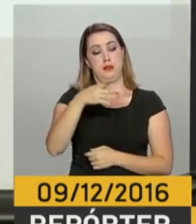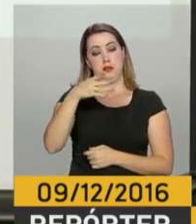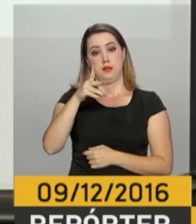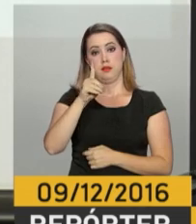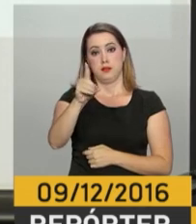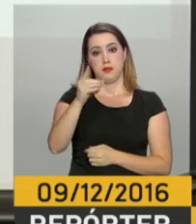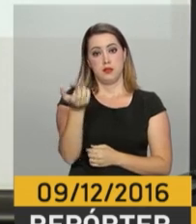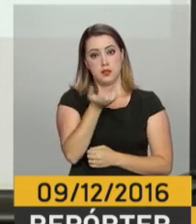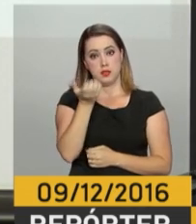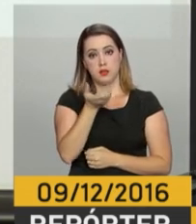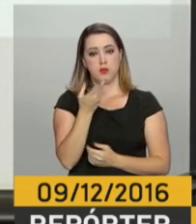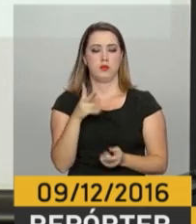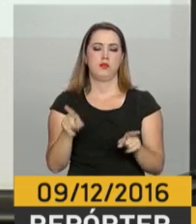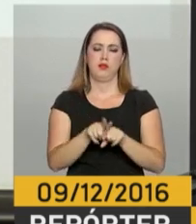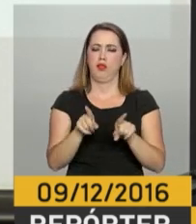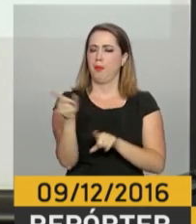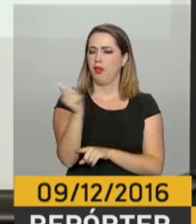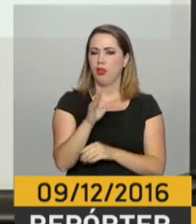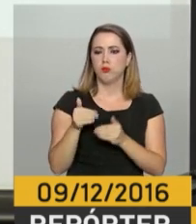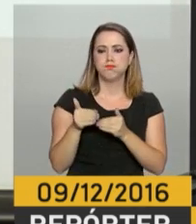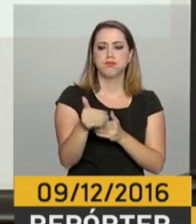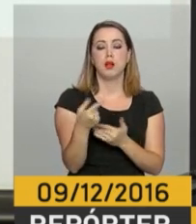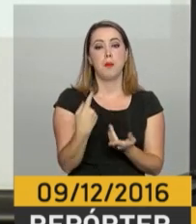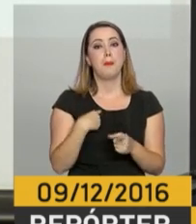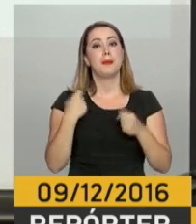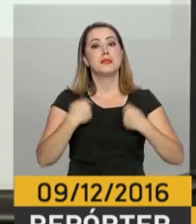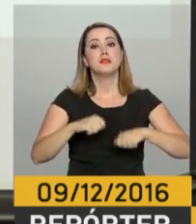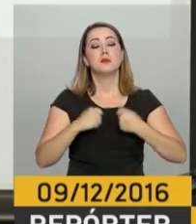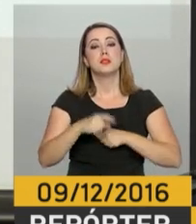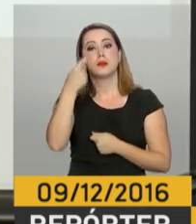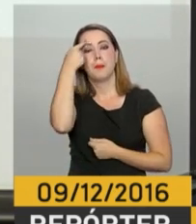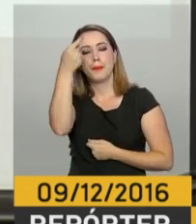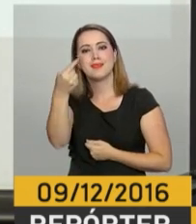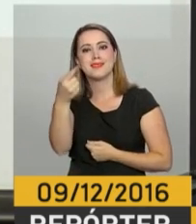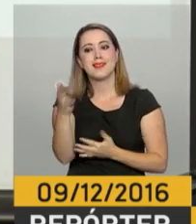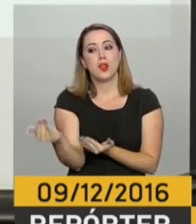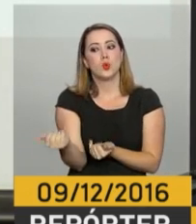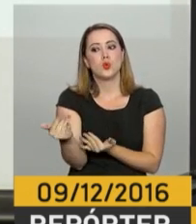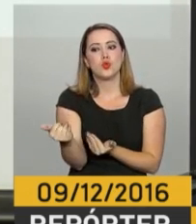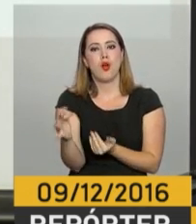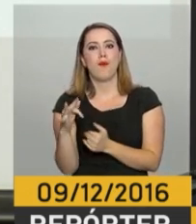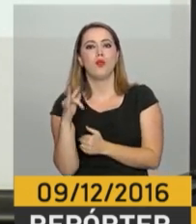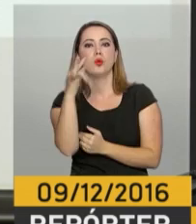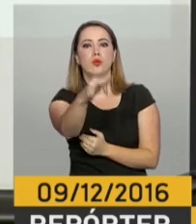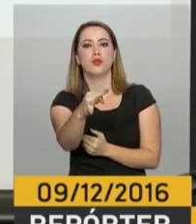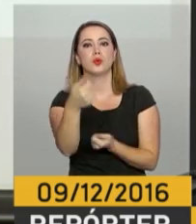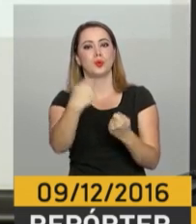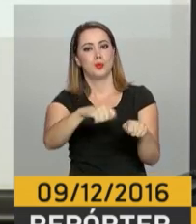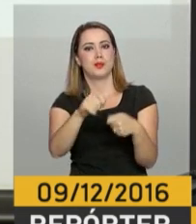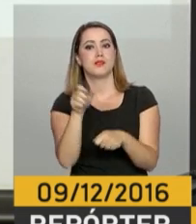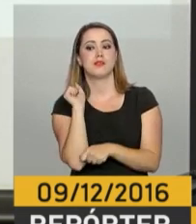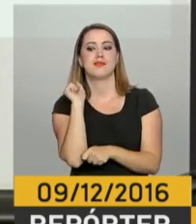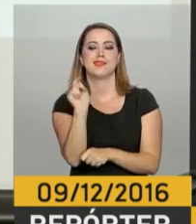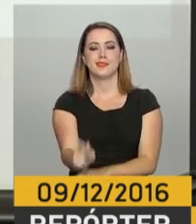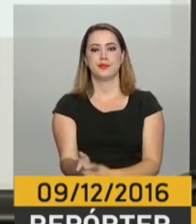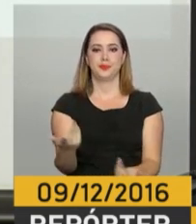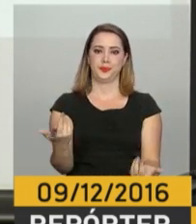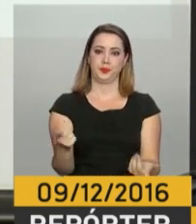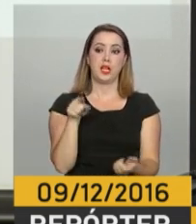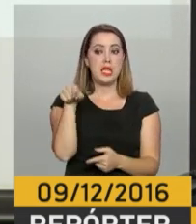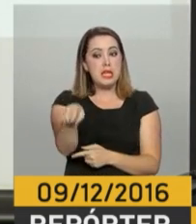nos jovens de amanhã que irão aposentar-se depois da manhã. Estes dependem de uma